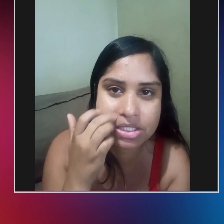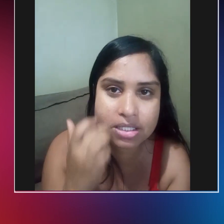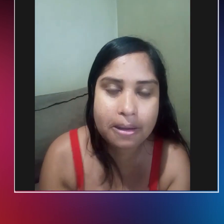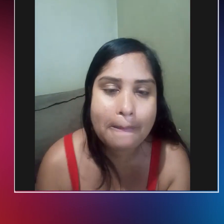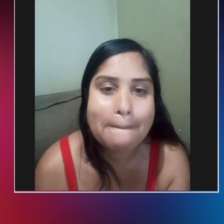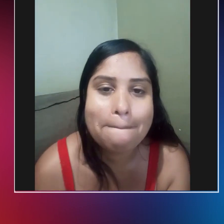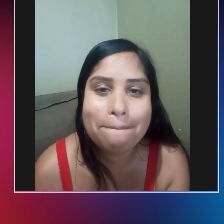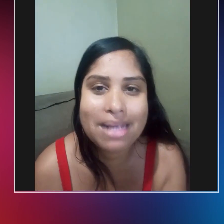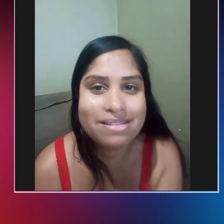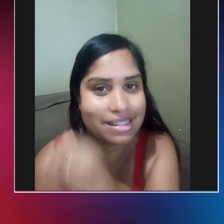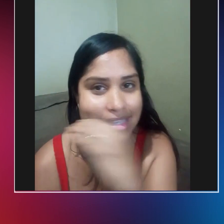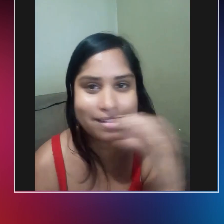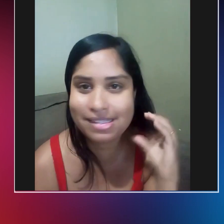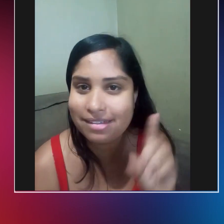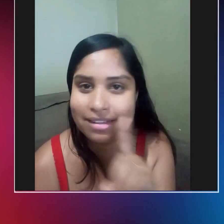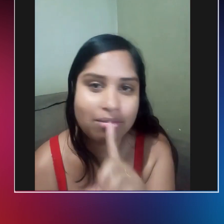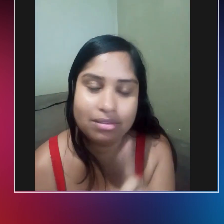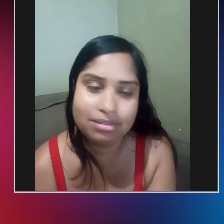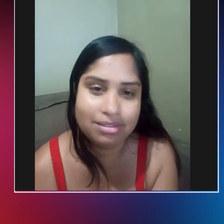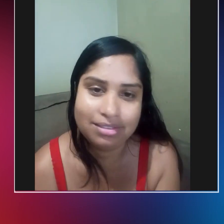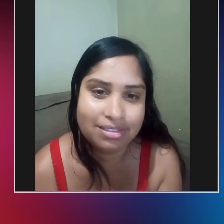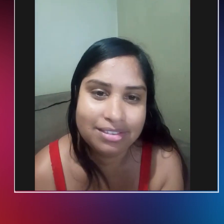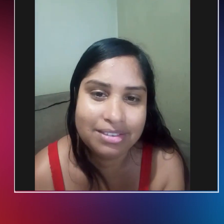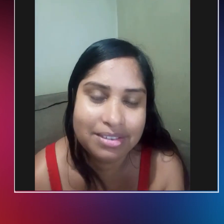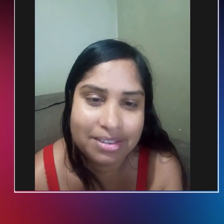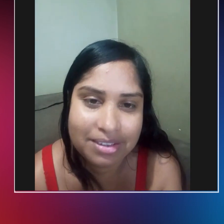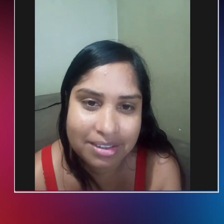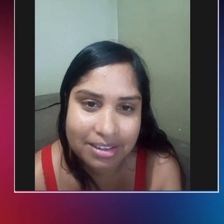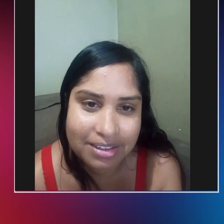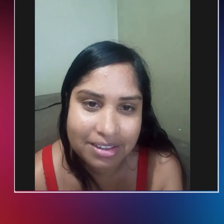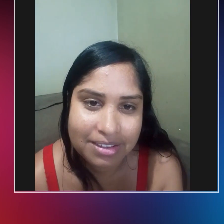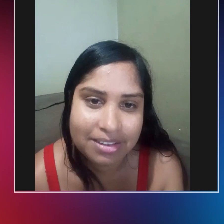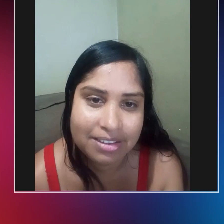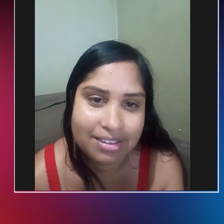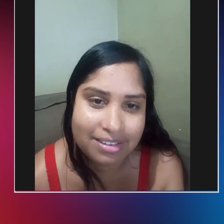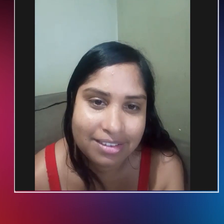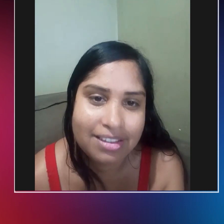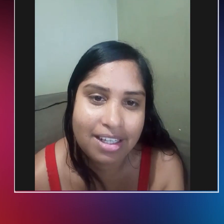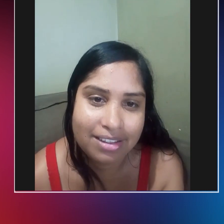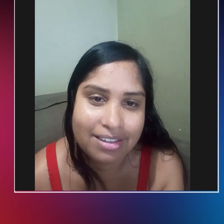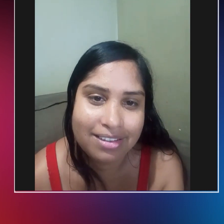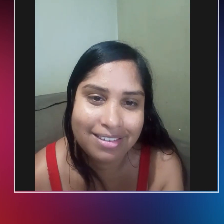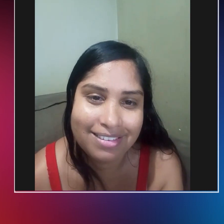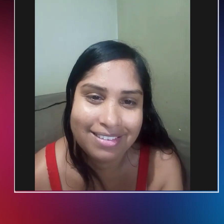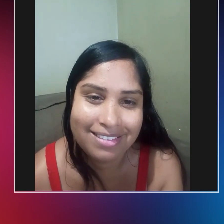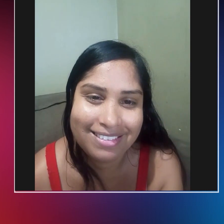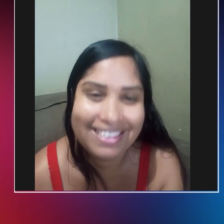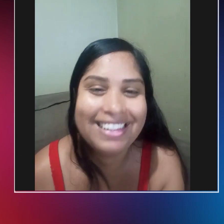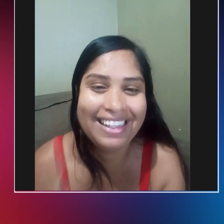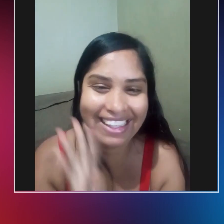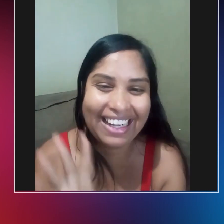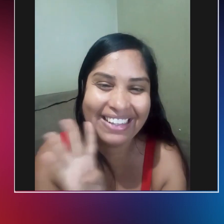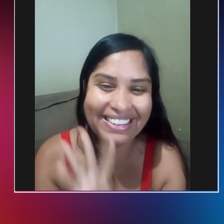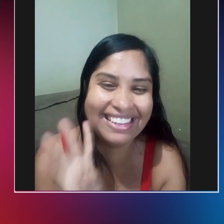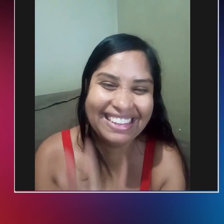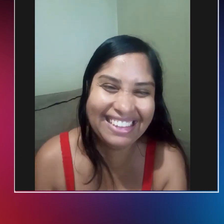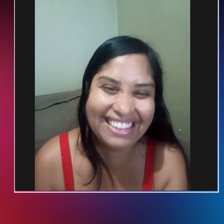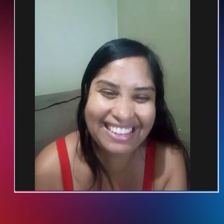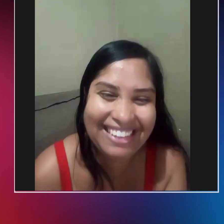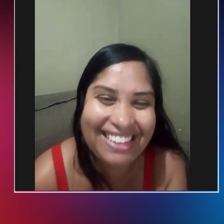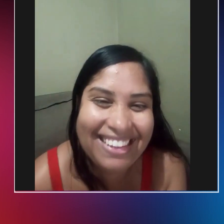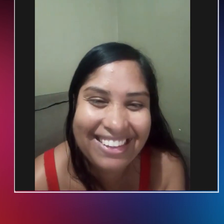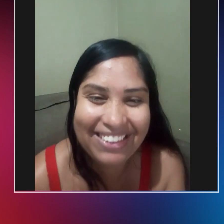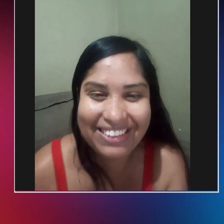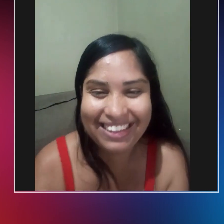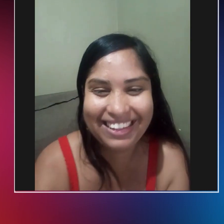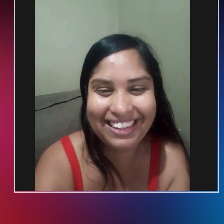mais. Mas esse não. Aprendendo uma variação. Legal.